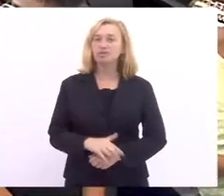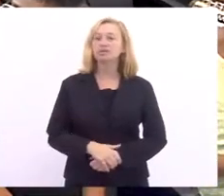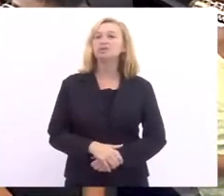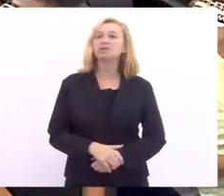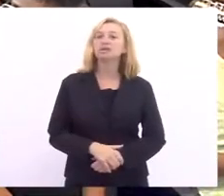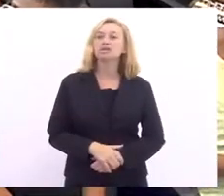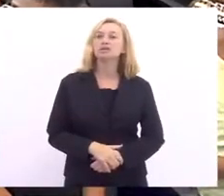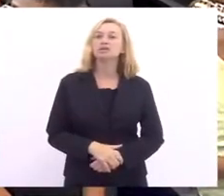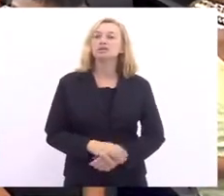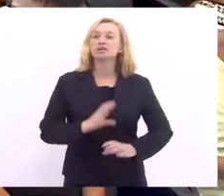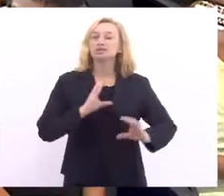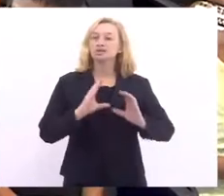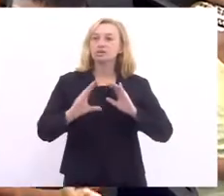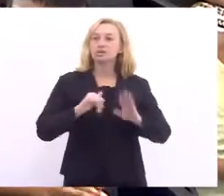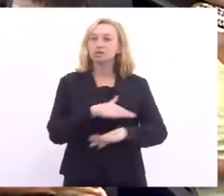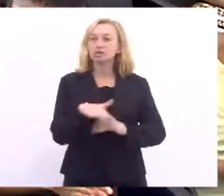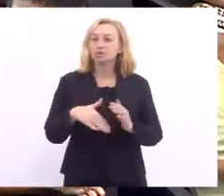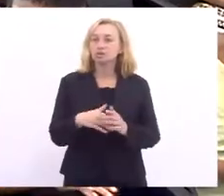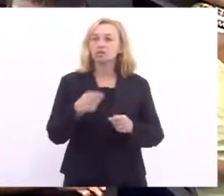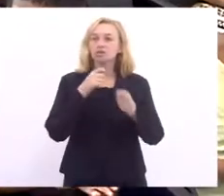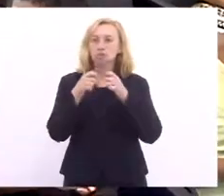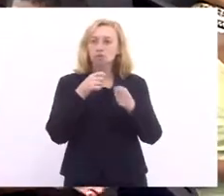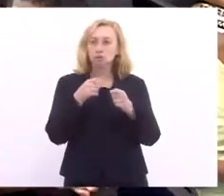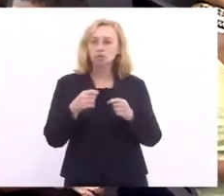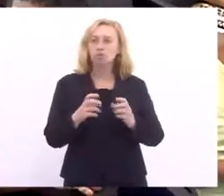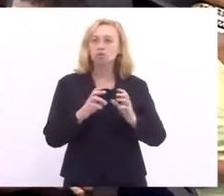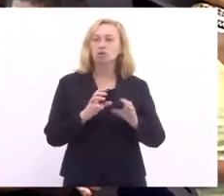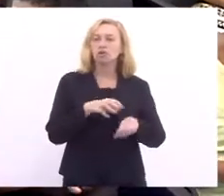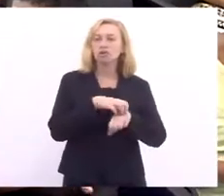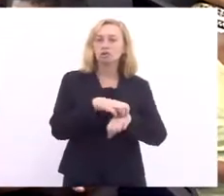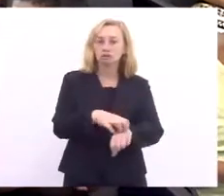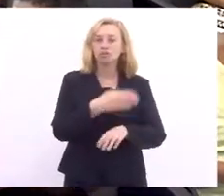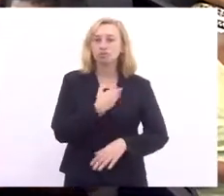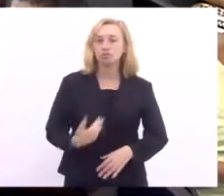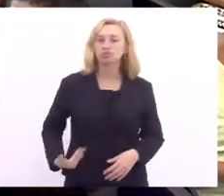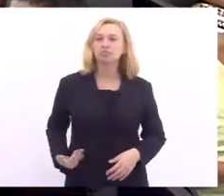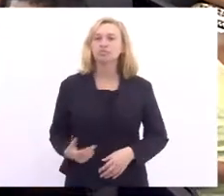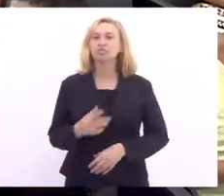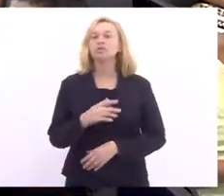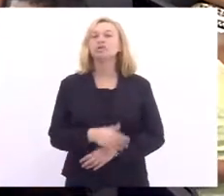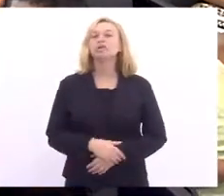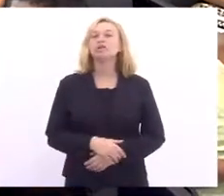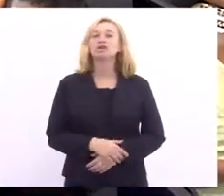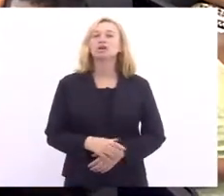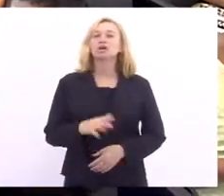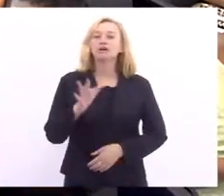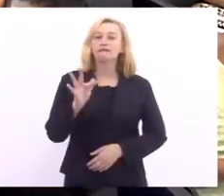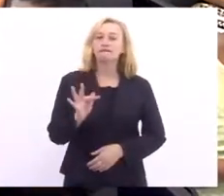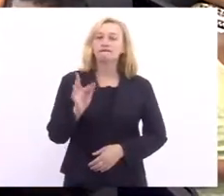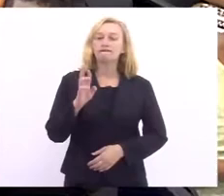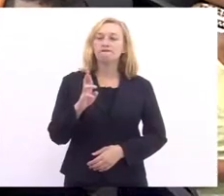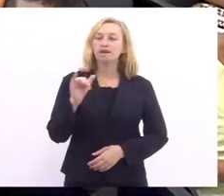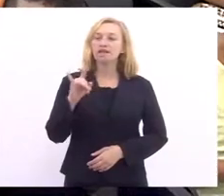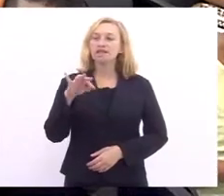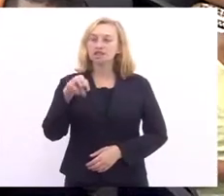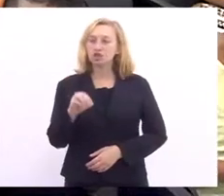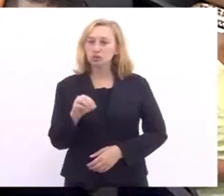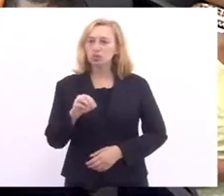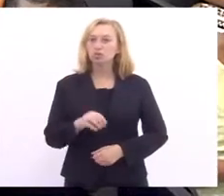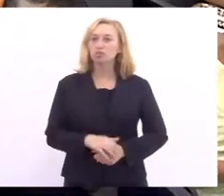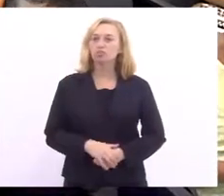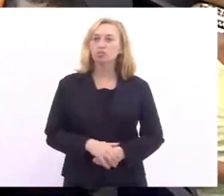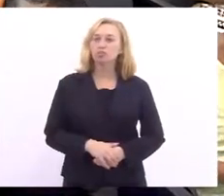frequente interlocutor é sobretudo um debate sobre o transporte público ligado Paula Francisco Jorge Venâncio dos